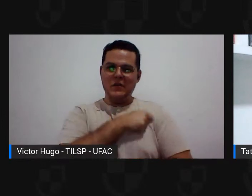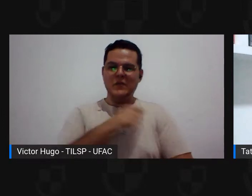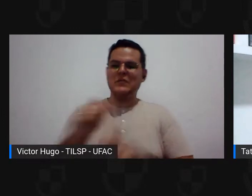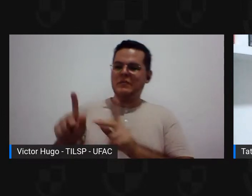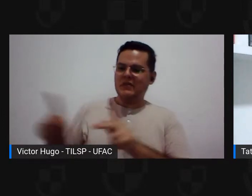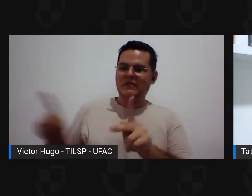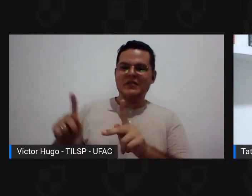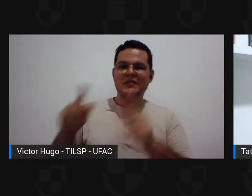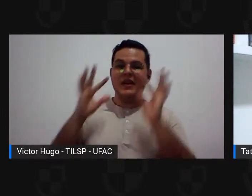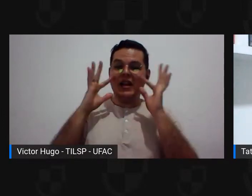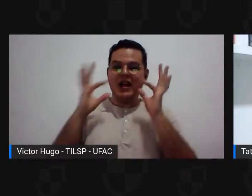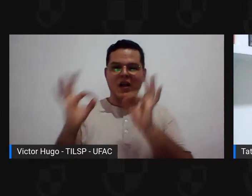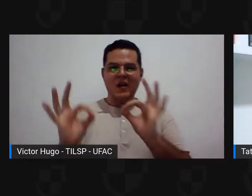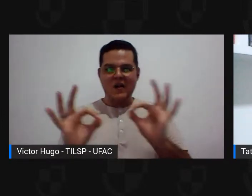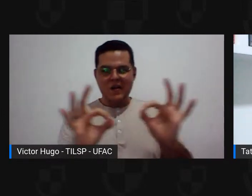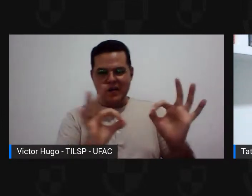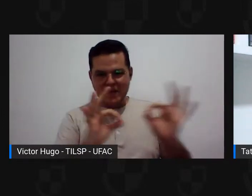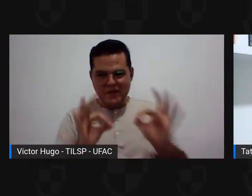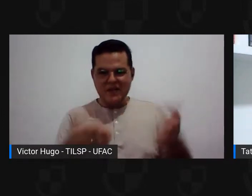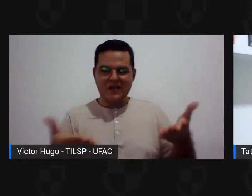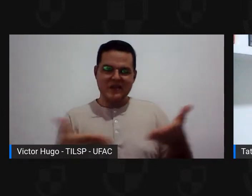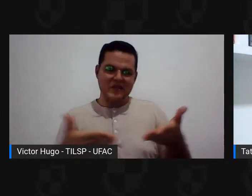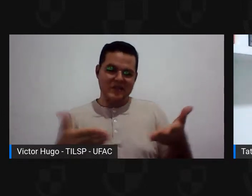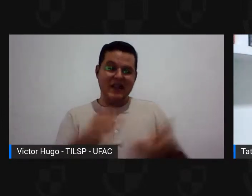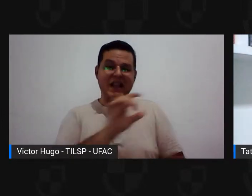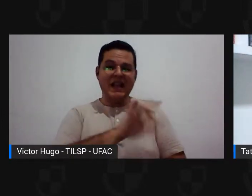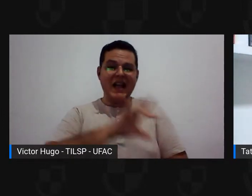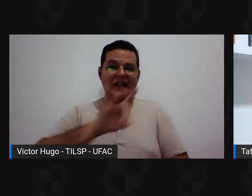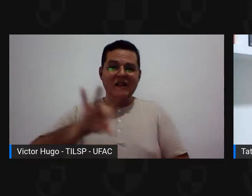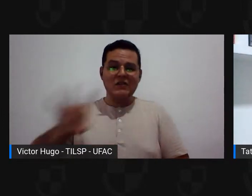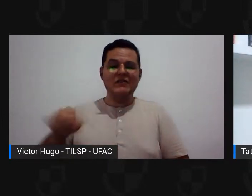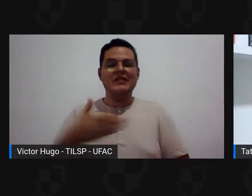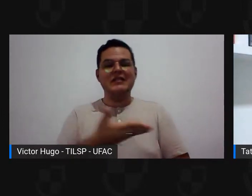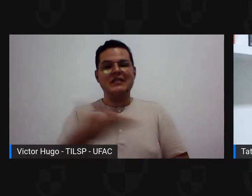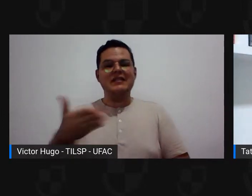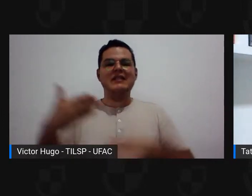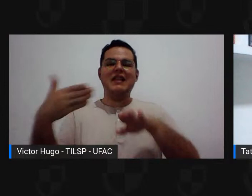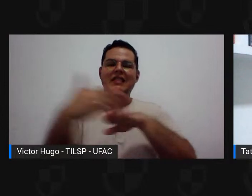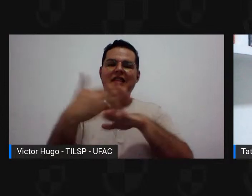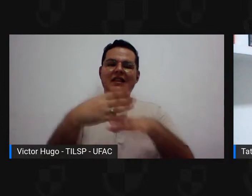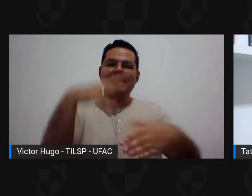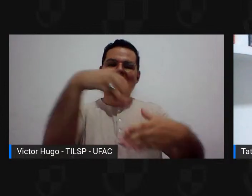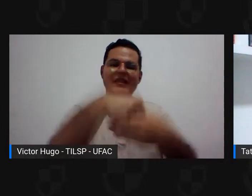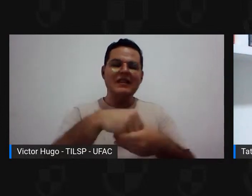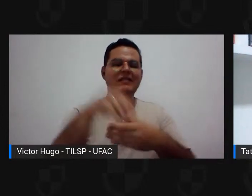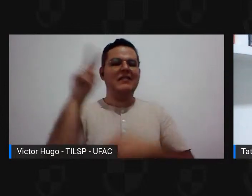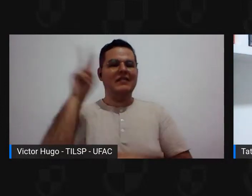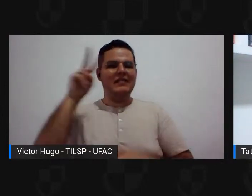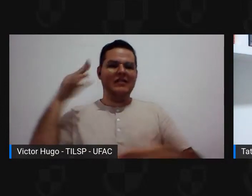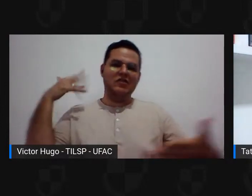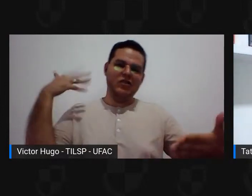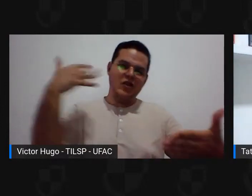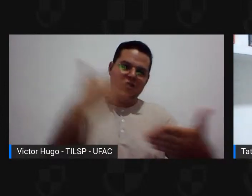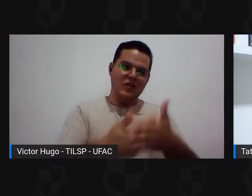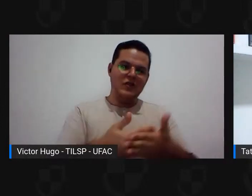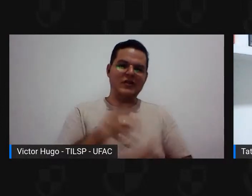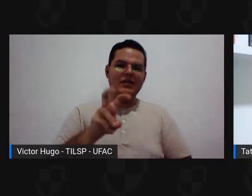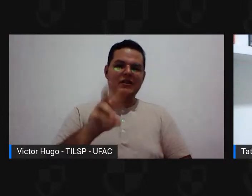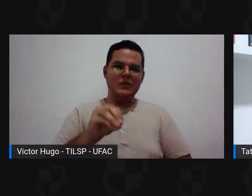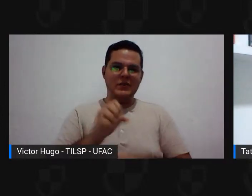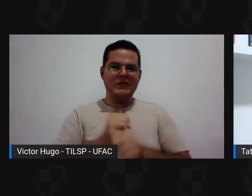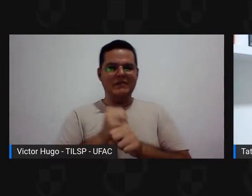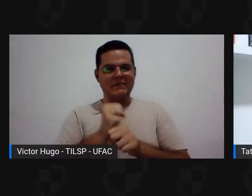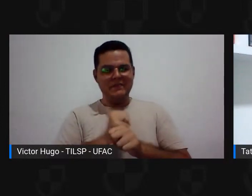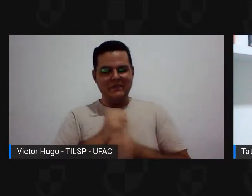um, é um pedacinho dessa história, um pedacinho desses 50 anos. Então, que tenhamos aí uma tarde